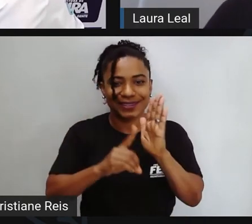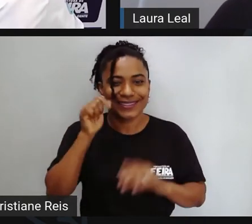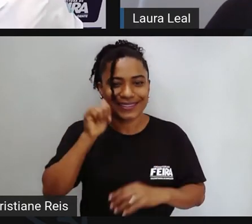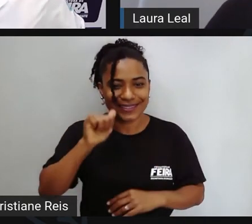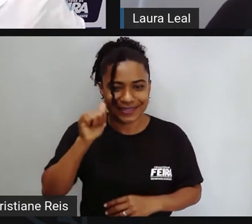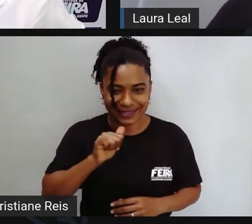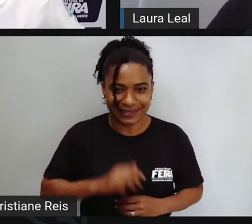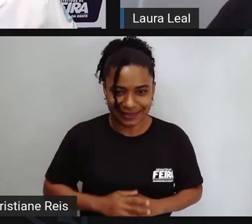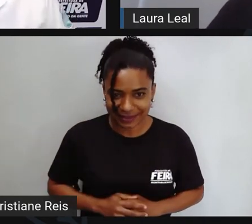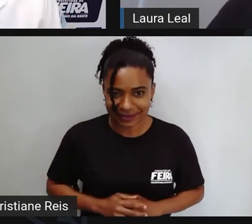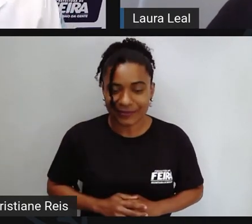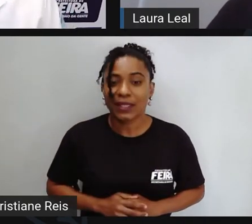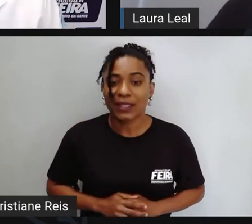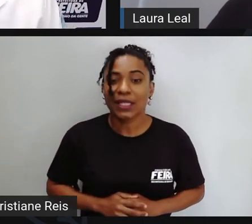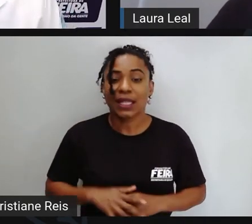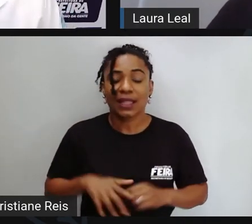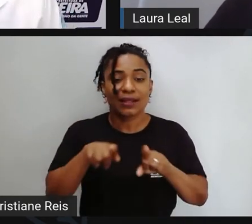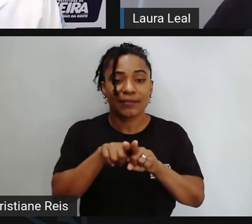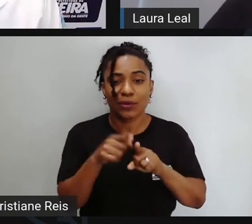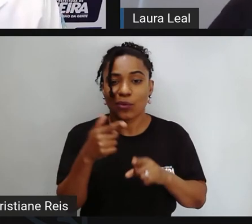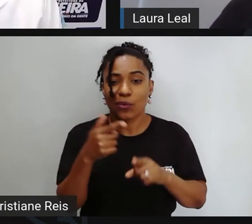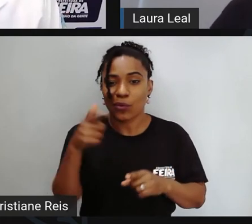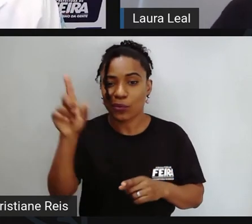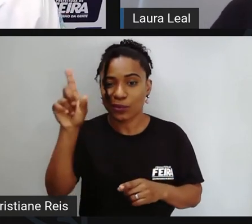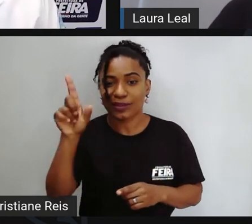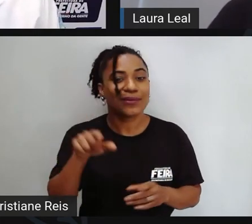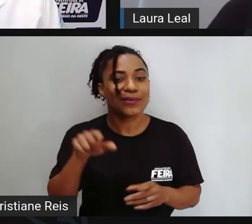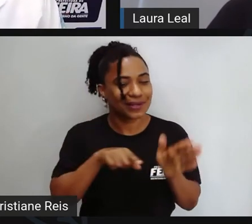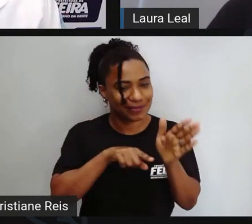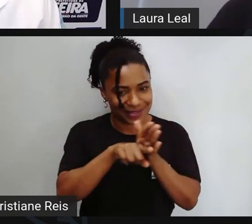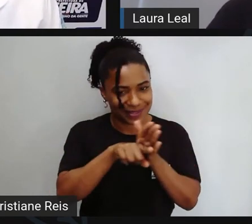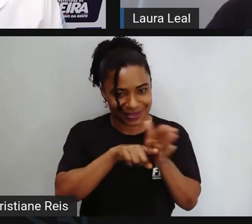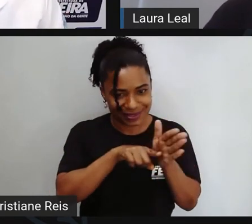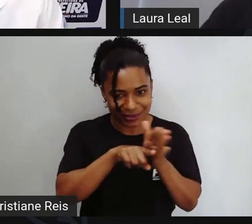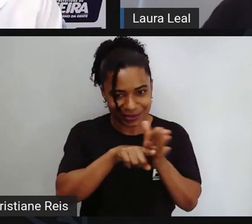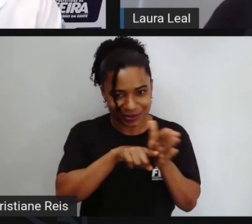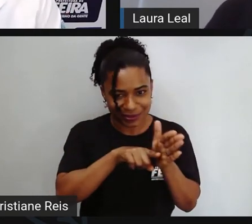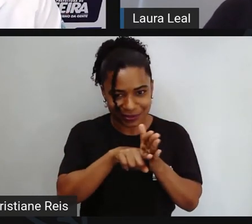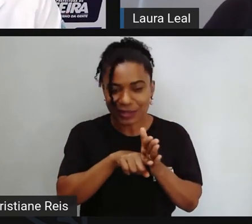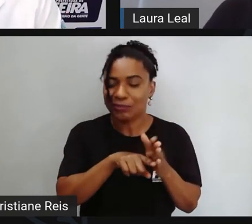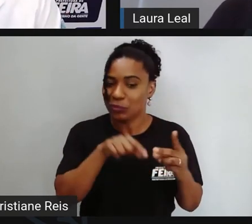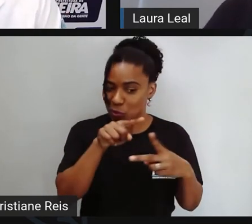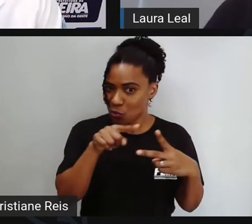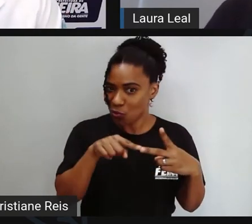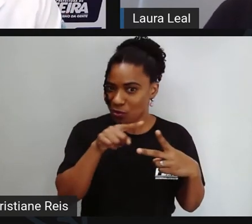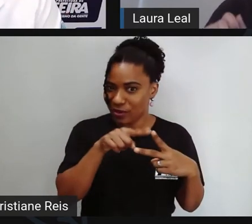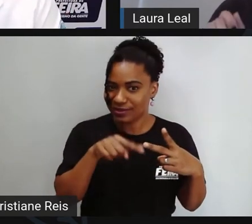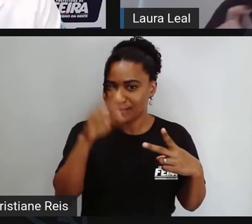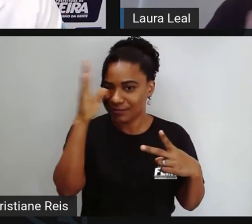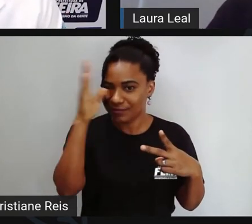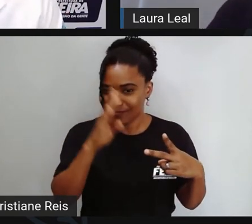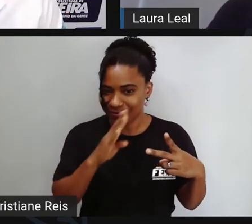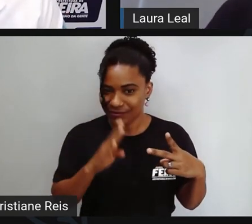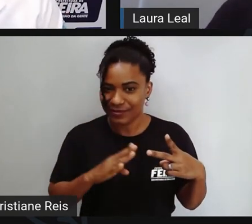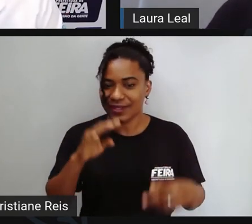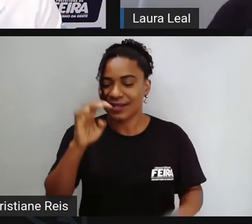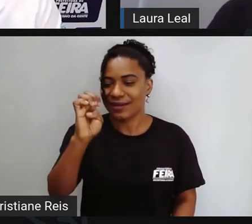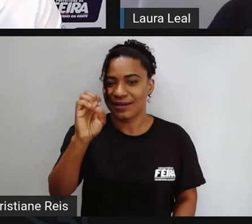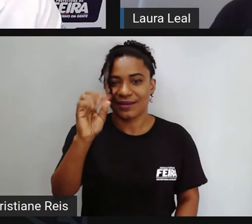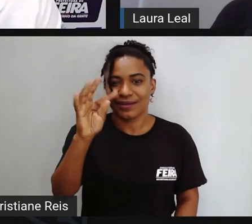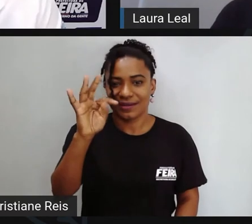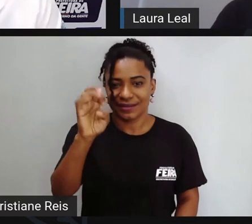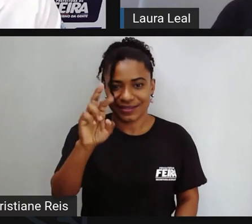pesquisadoras mais recentes, eu cito aqui no Brasil duas pesquisadoras, que é a Esther Sabino e a Jaqueline Góes